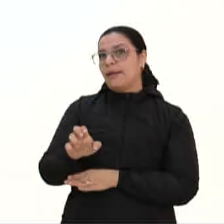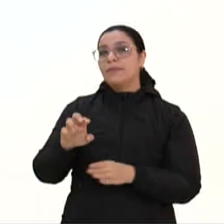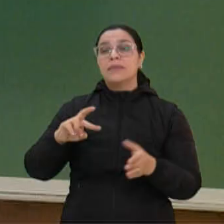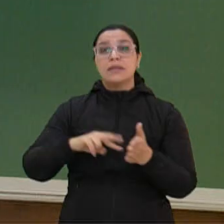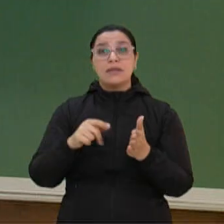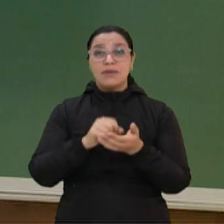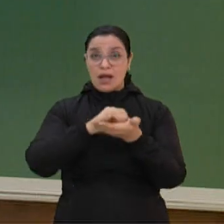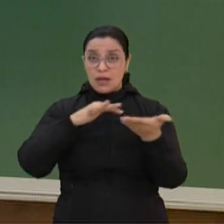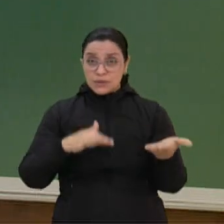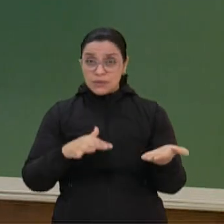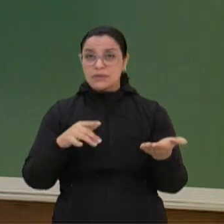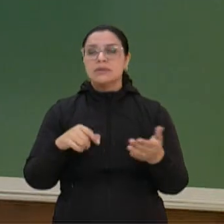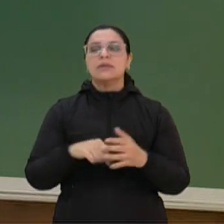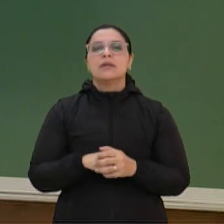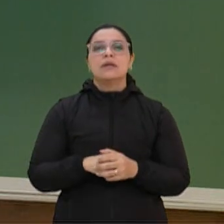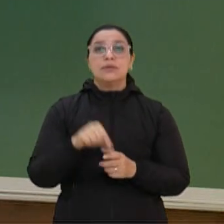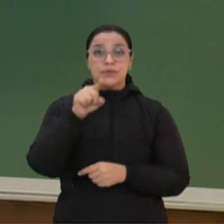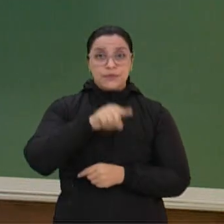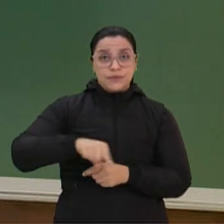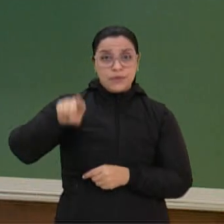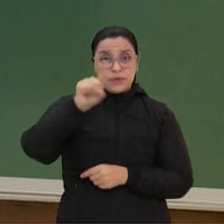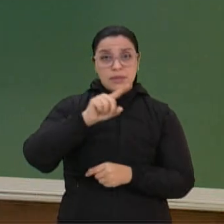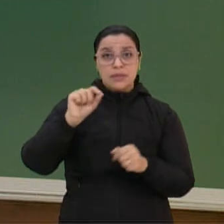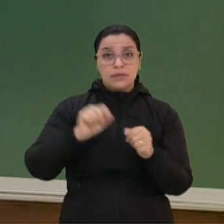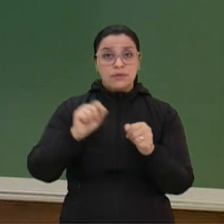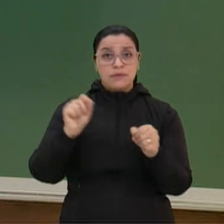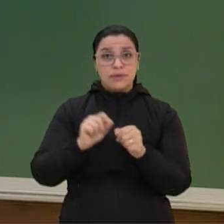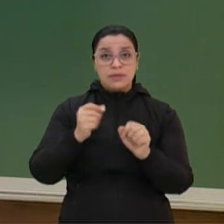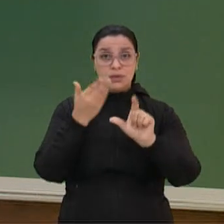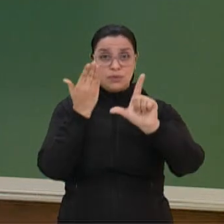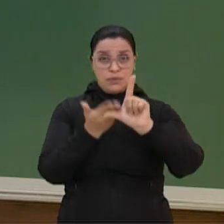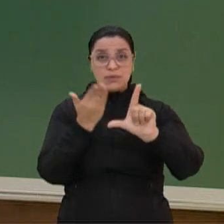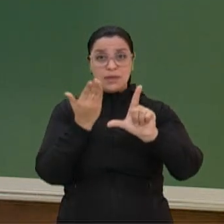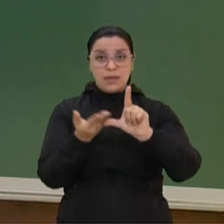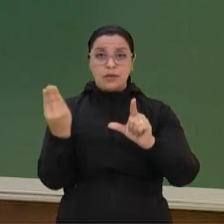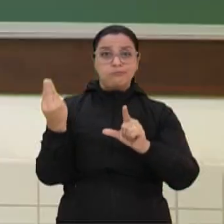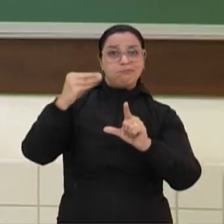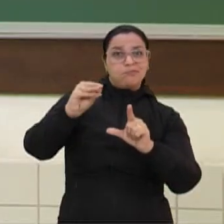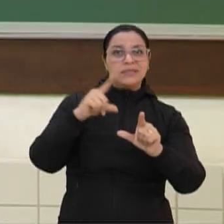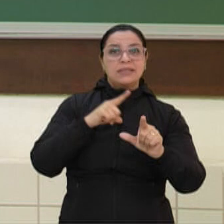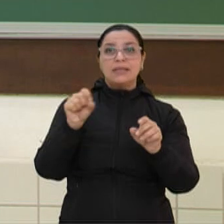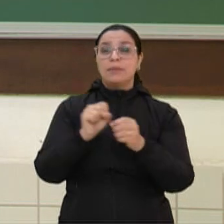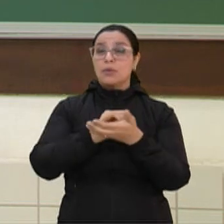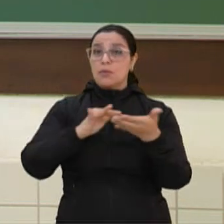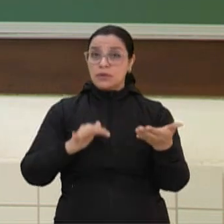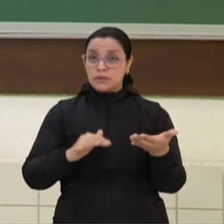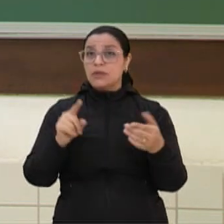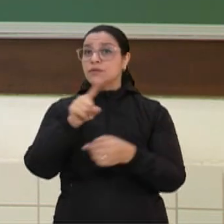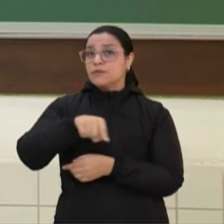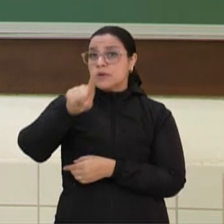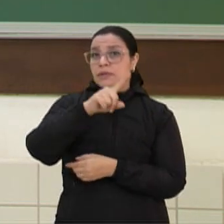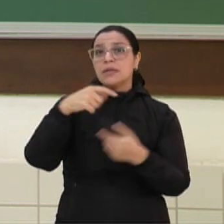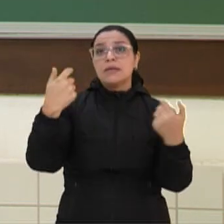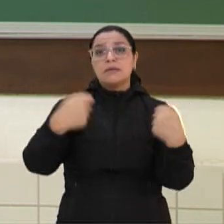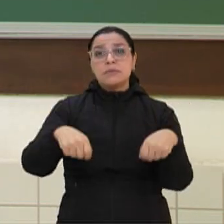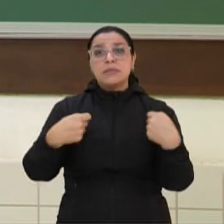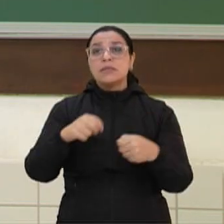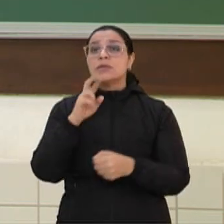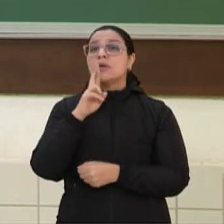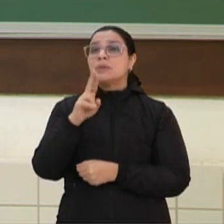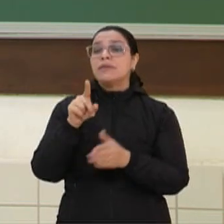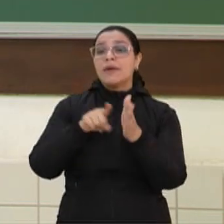na atividade que vocês farão no Classroom, eu coloquei uma atividade para vocês que vocês